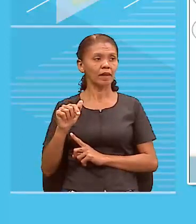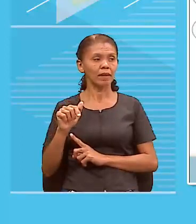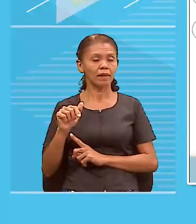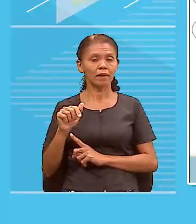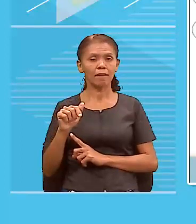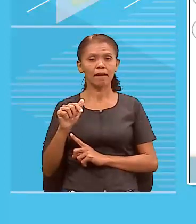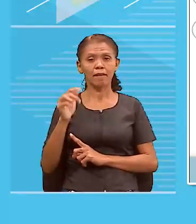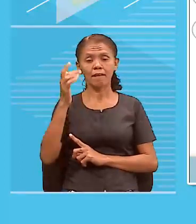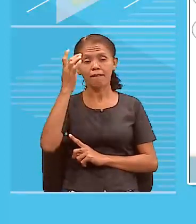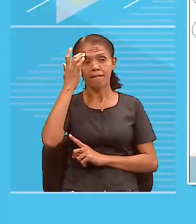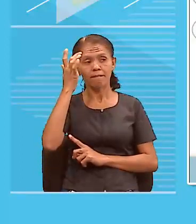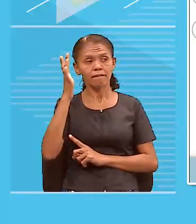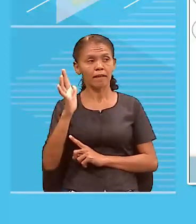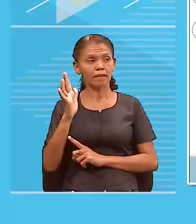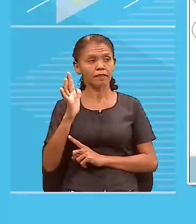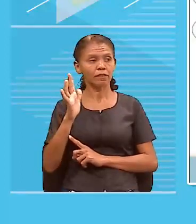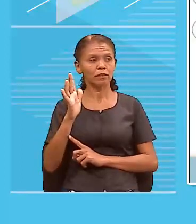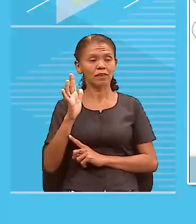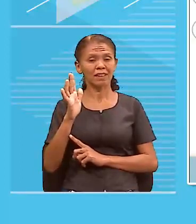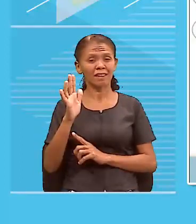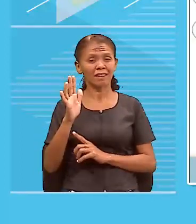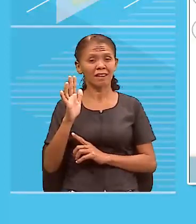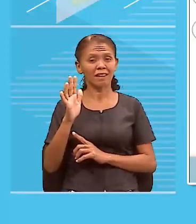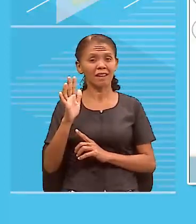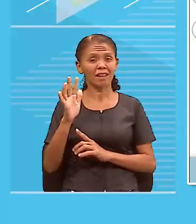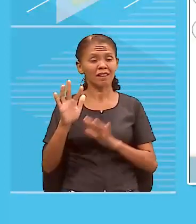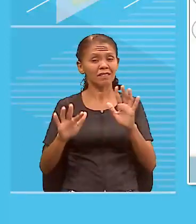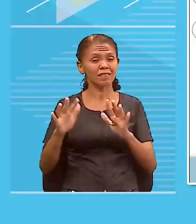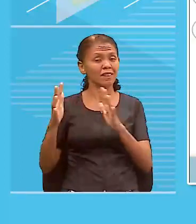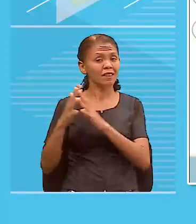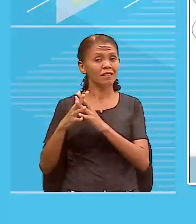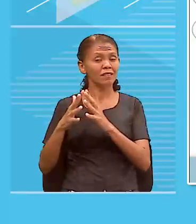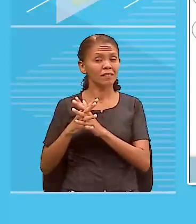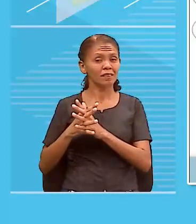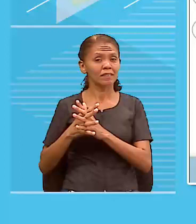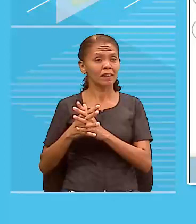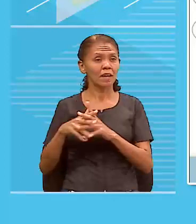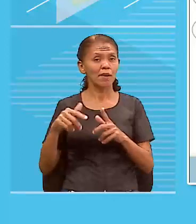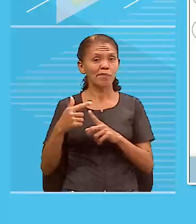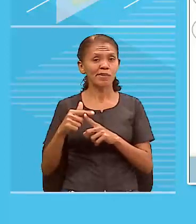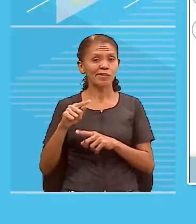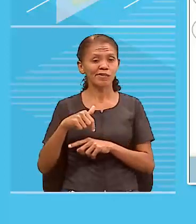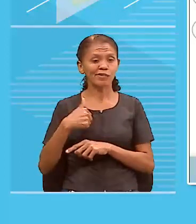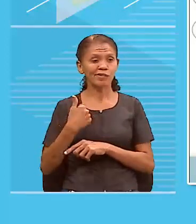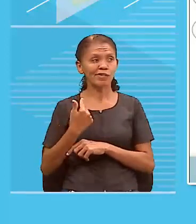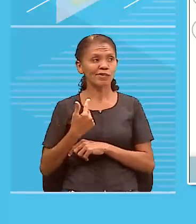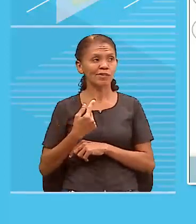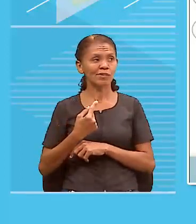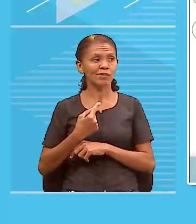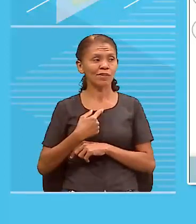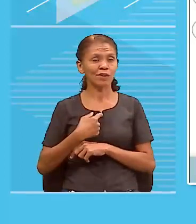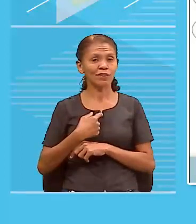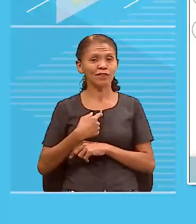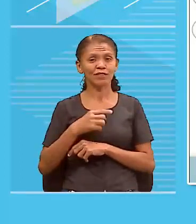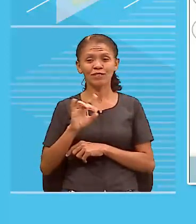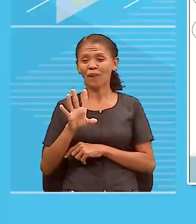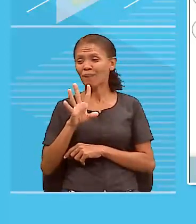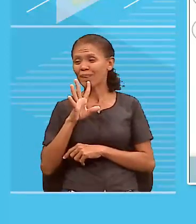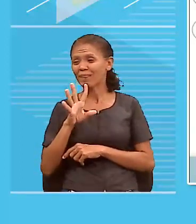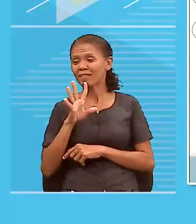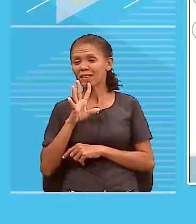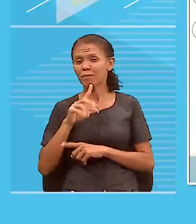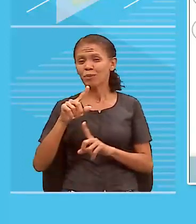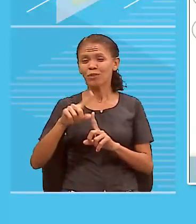acessível o que nos atrapalha às vezes é porque nós conhecemos o modo imperativo aquele do ordenamento do